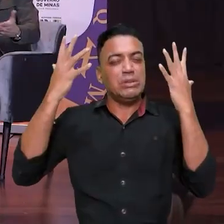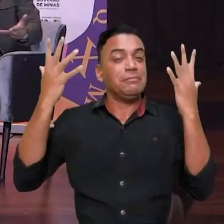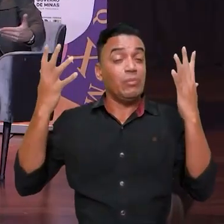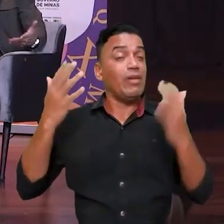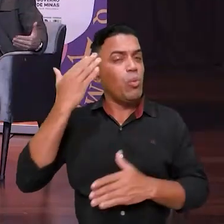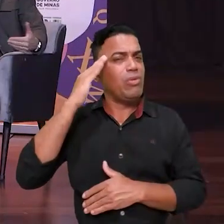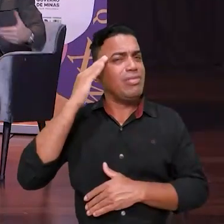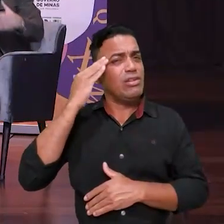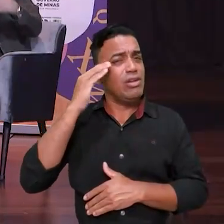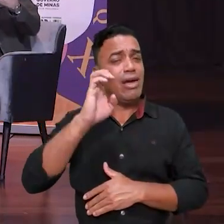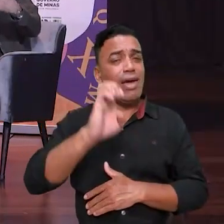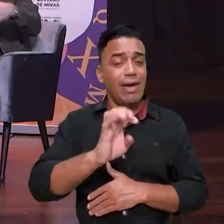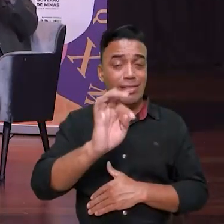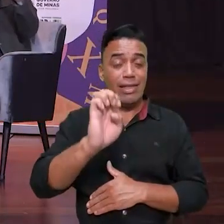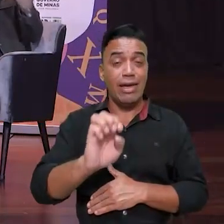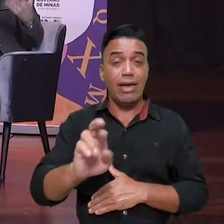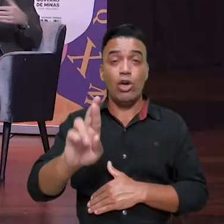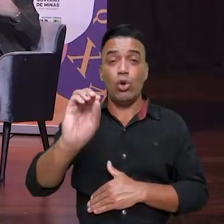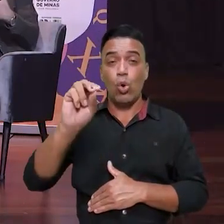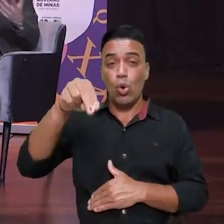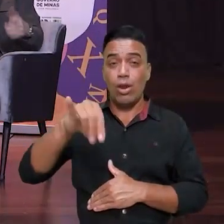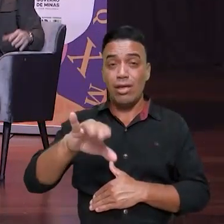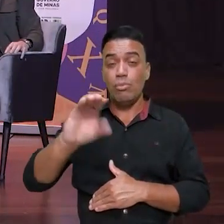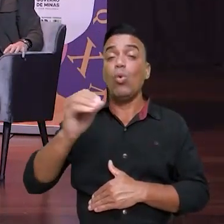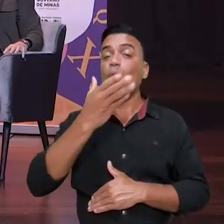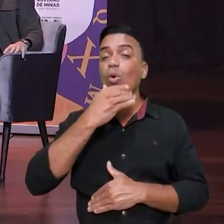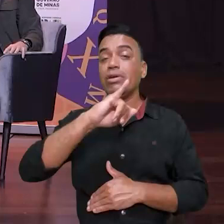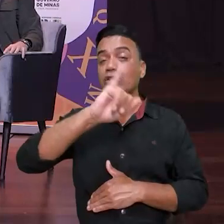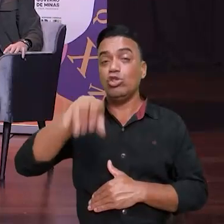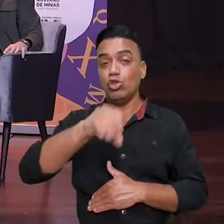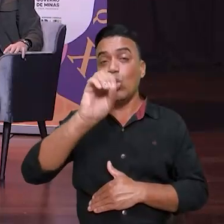Eu entendi um heterônimo, Josiel Botelho, como um taxista,